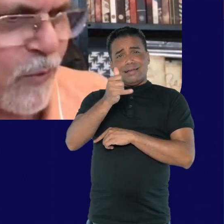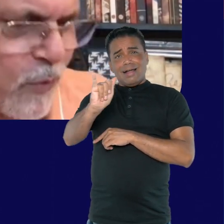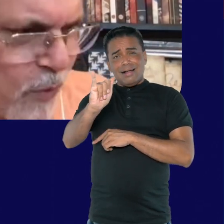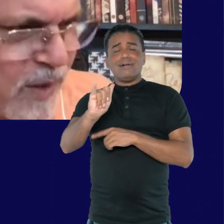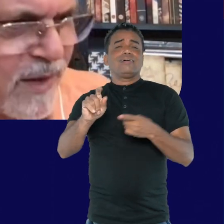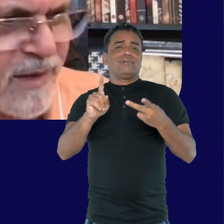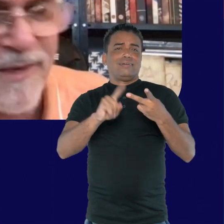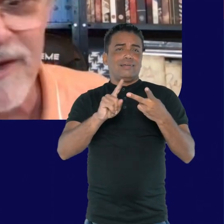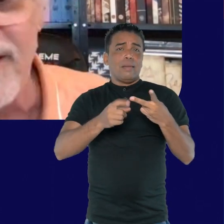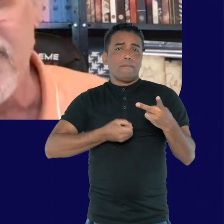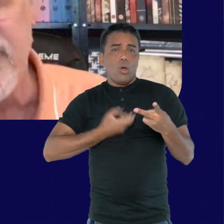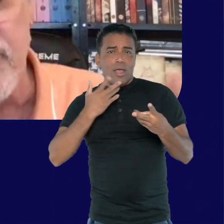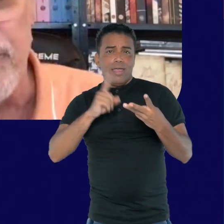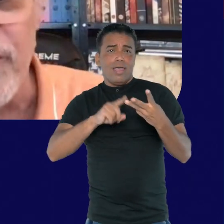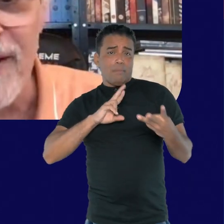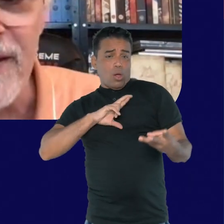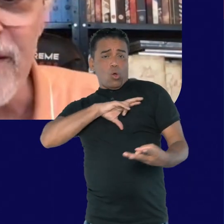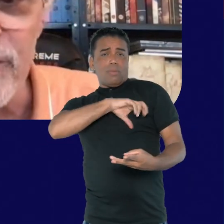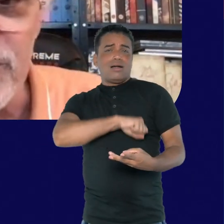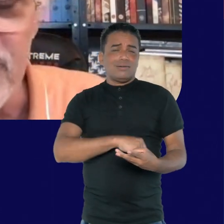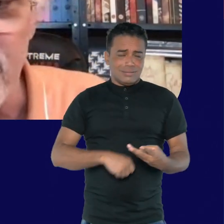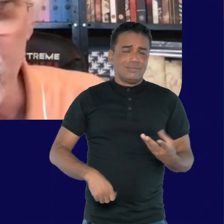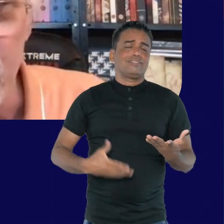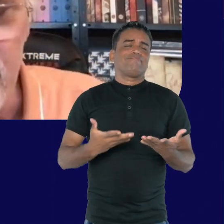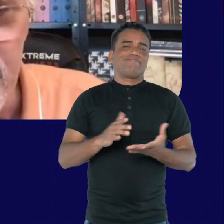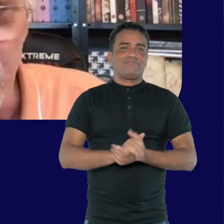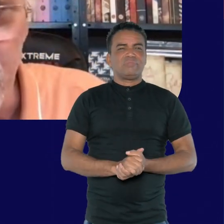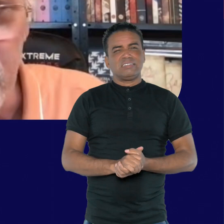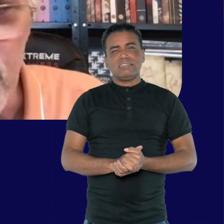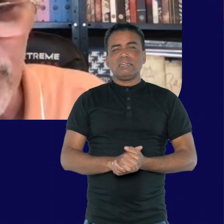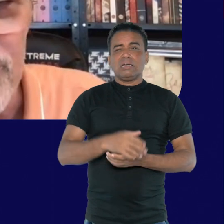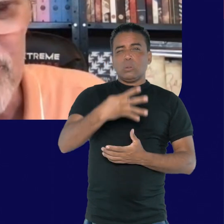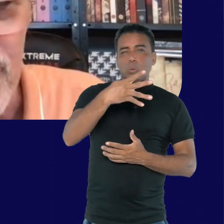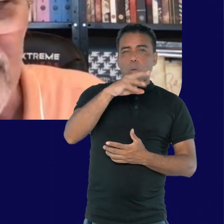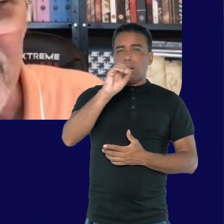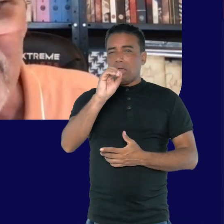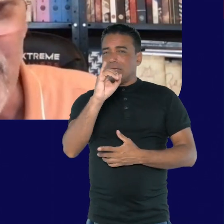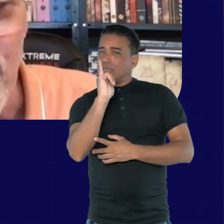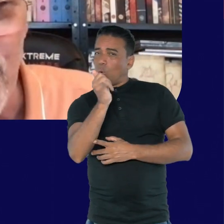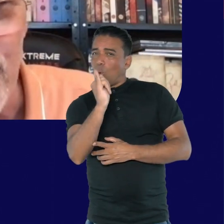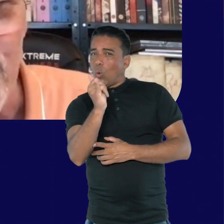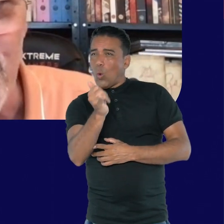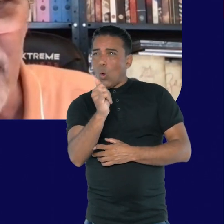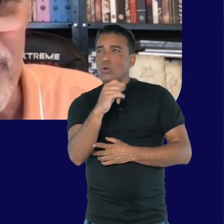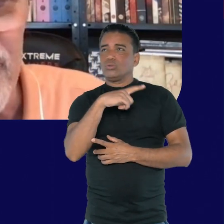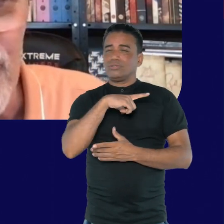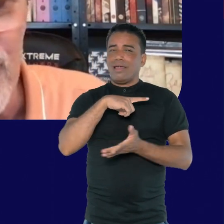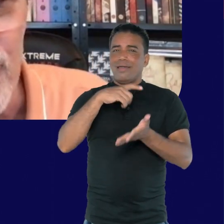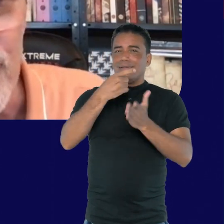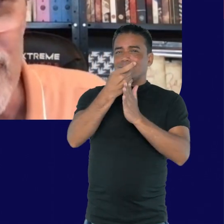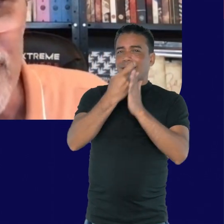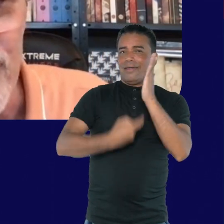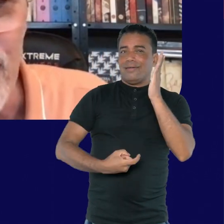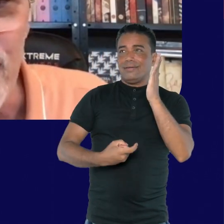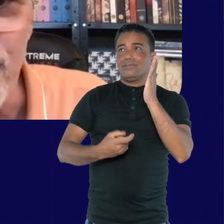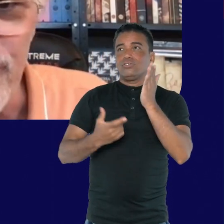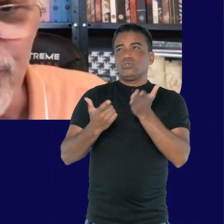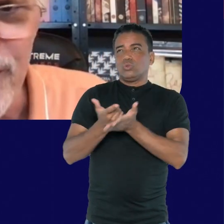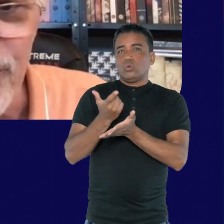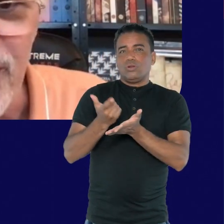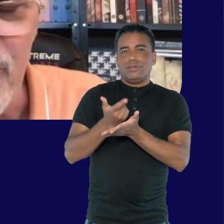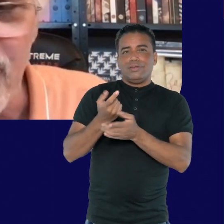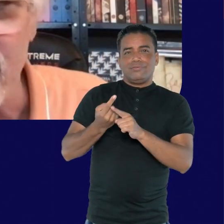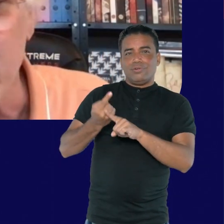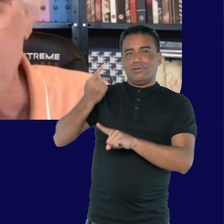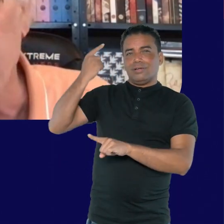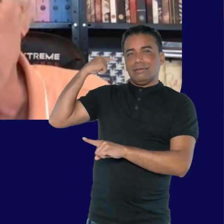tem romance. Eu falei que eu tinha em torno de 40 contos para um livro, quando foi